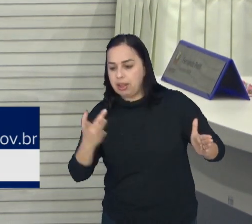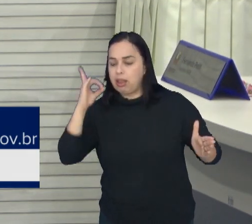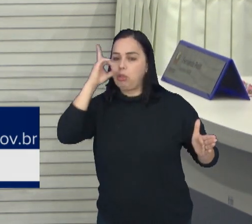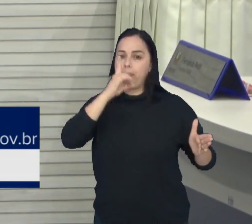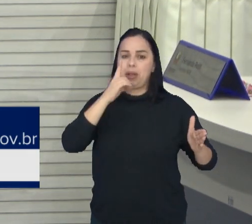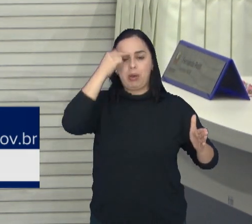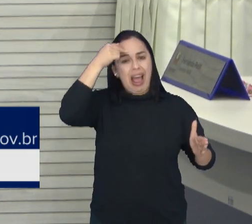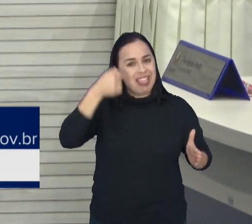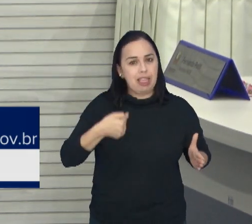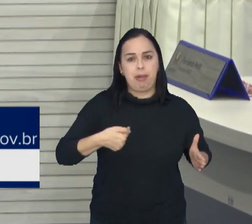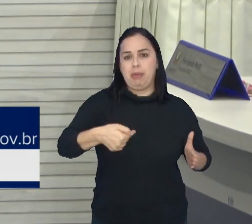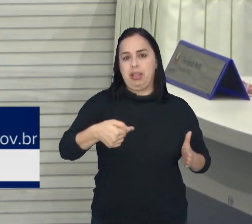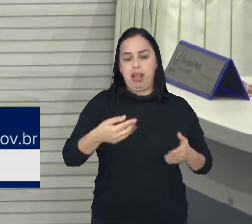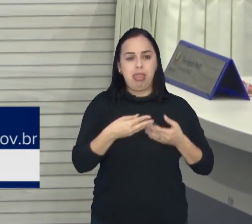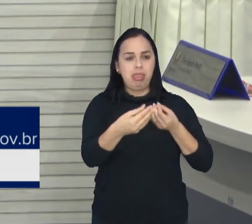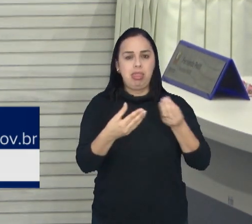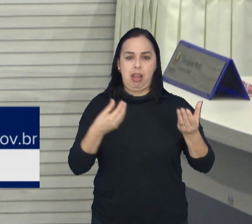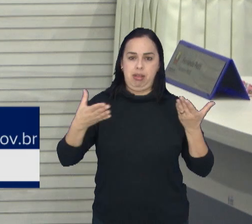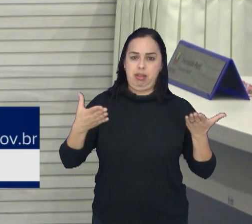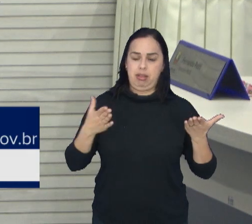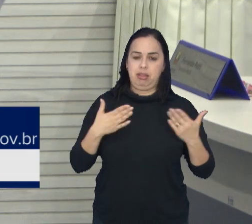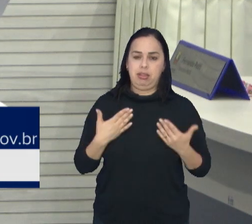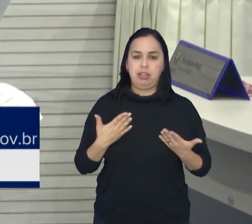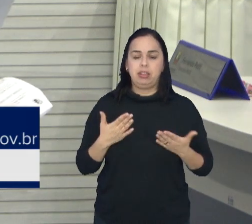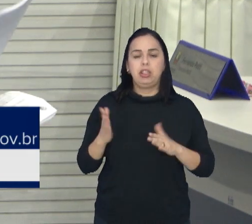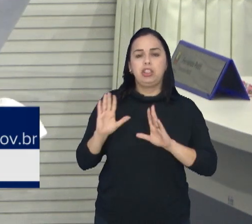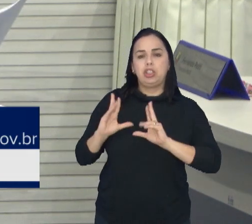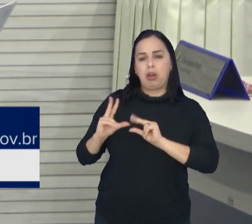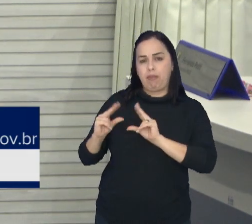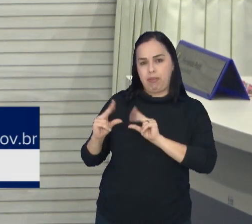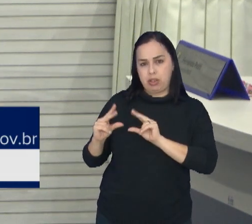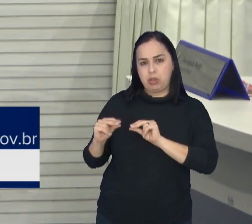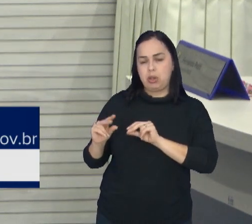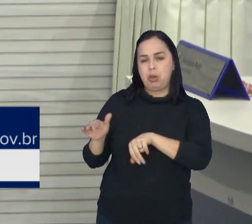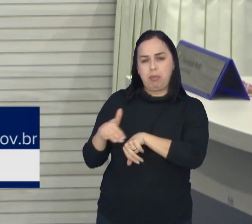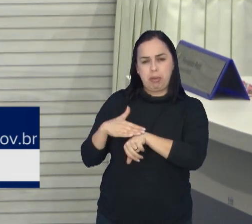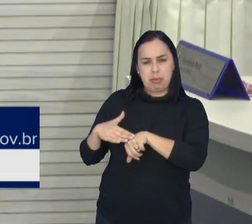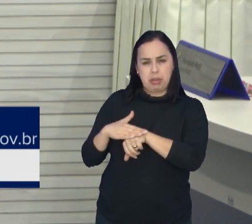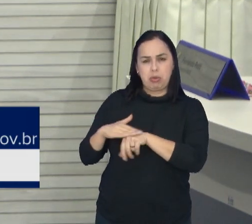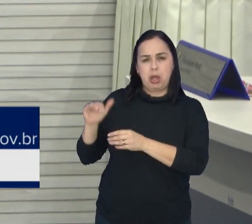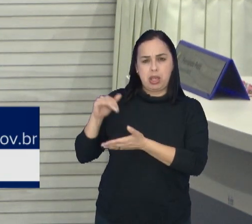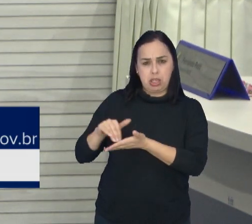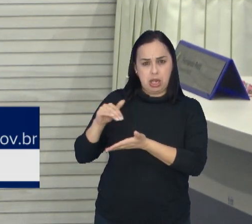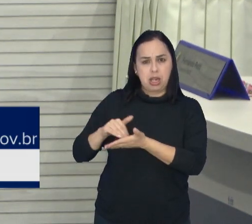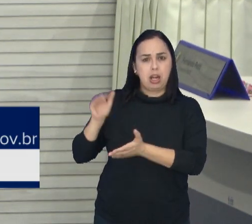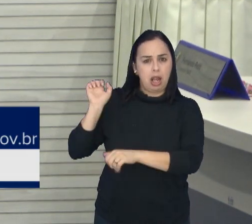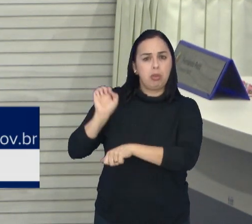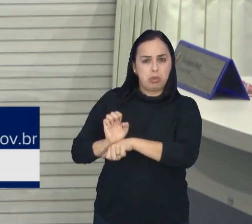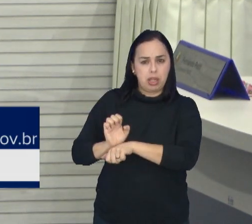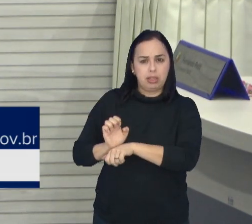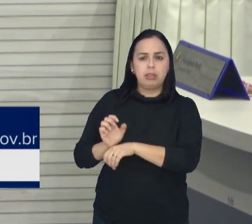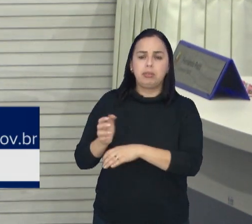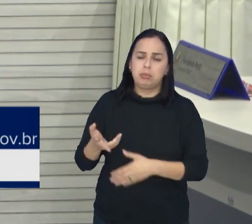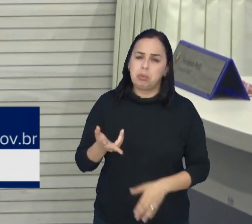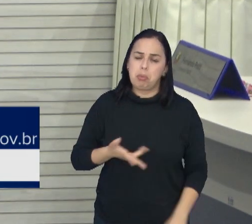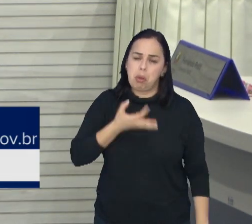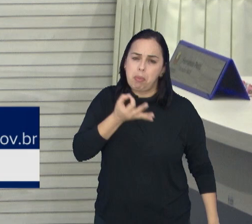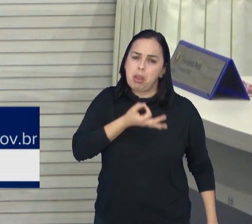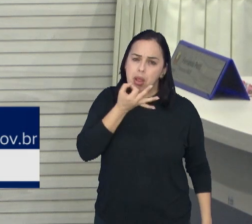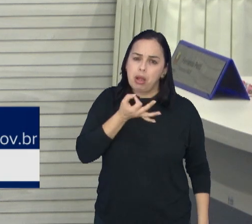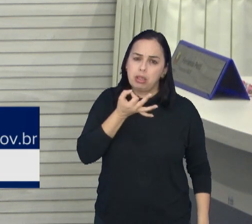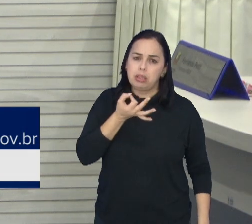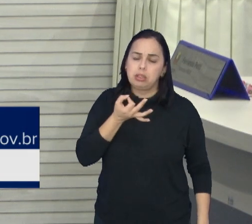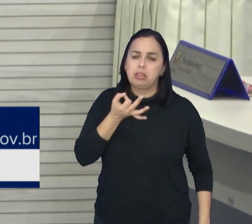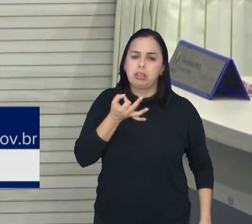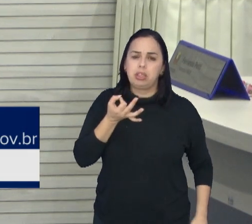à população de São José dos Campos. Então, a gente tem uma conversa com um bom entendimento com a Secretaria do Estado. Eu acho que a gente